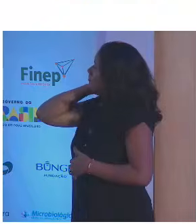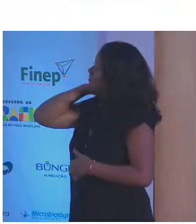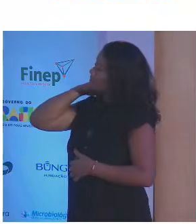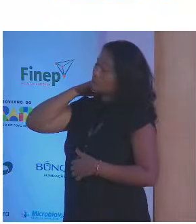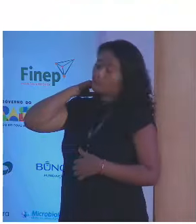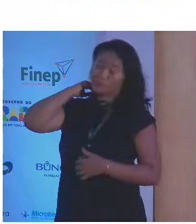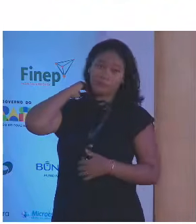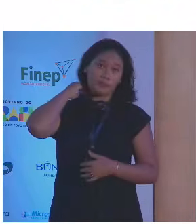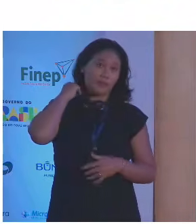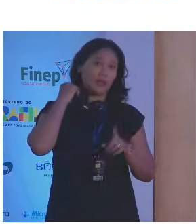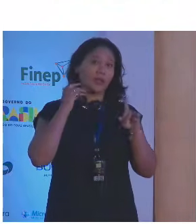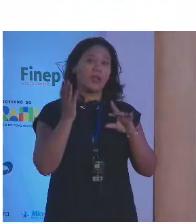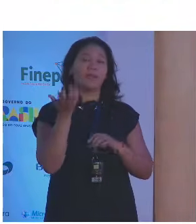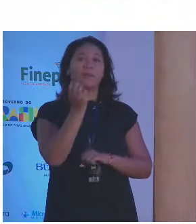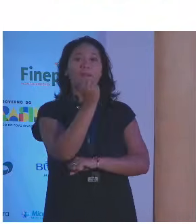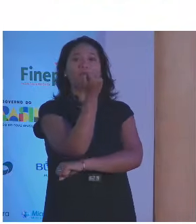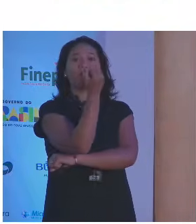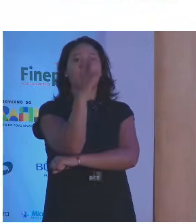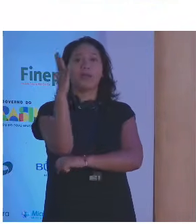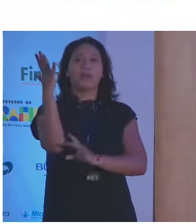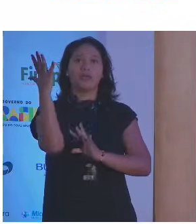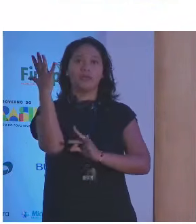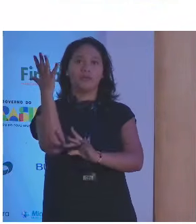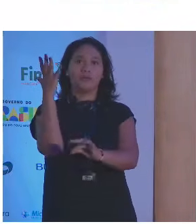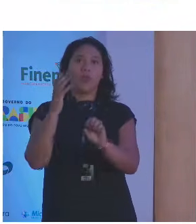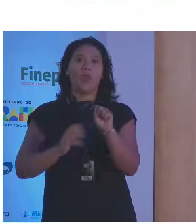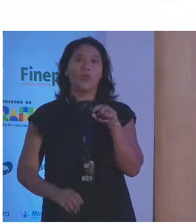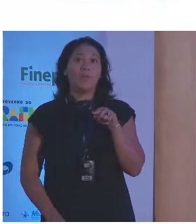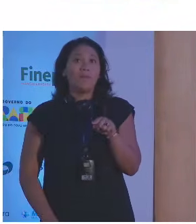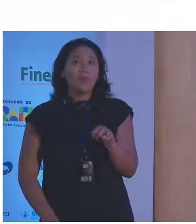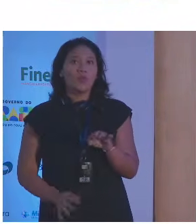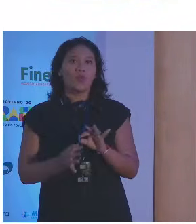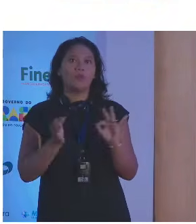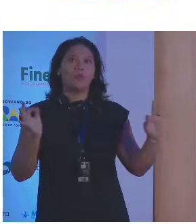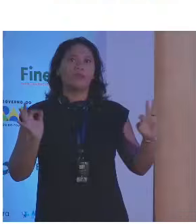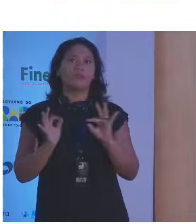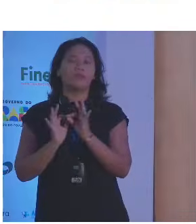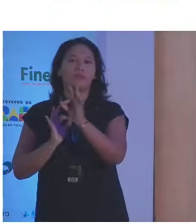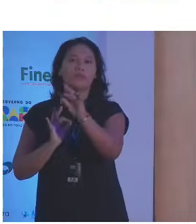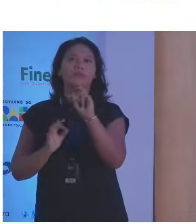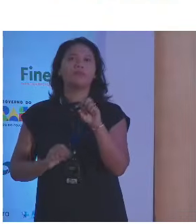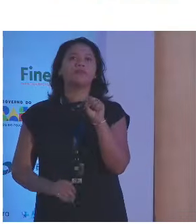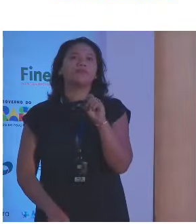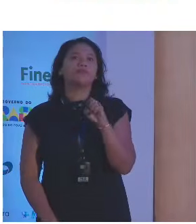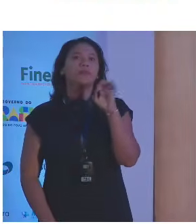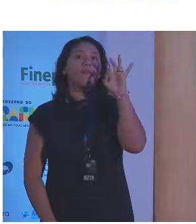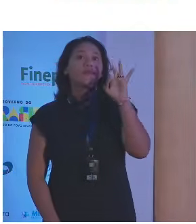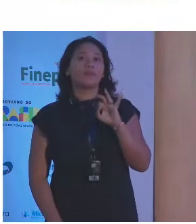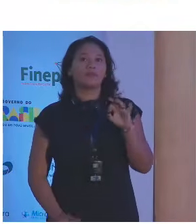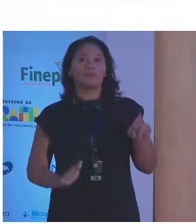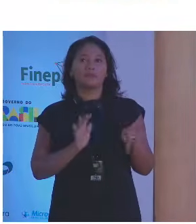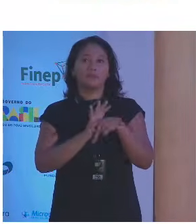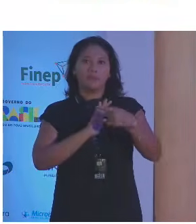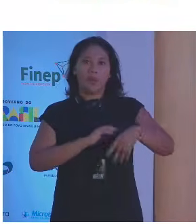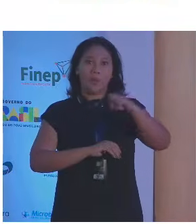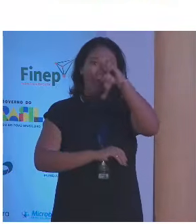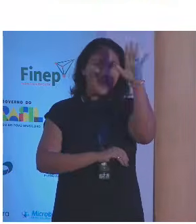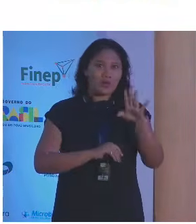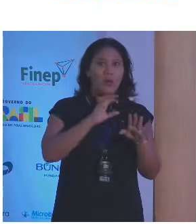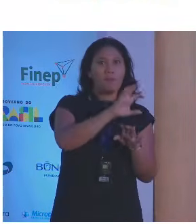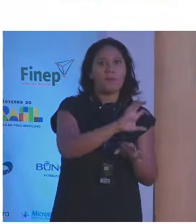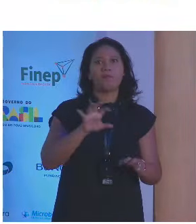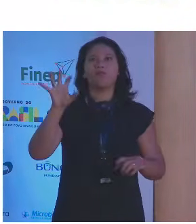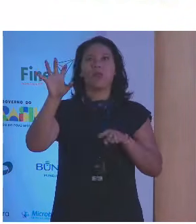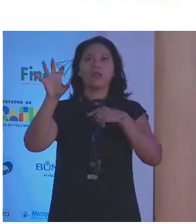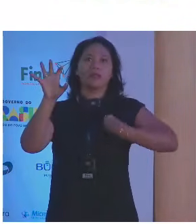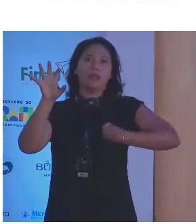né? São quase 8.000 quilômetros quadrados, né? 80% dos manguezais brasileiros estão lá nessa região